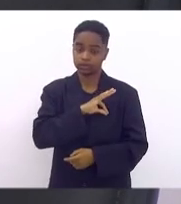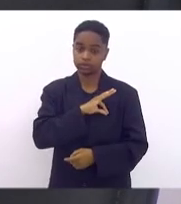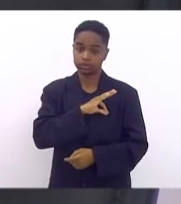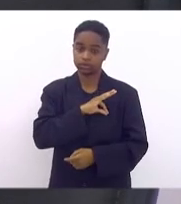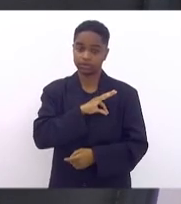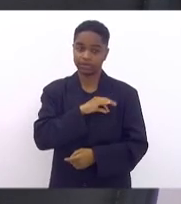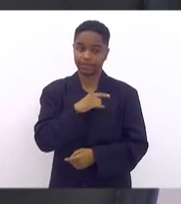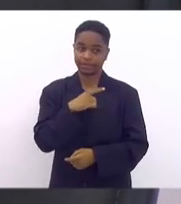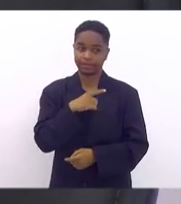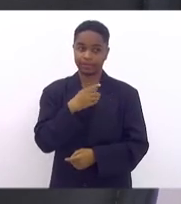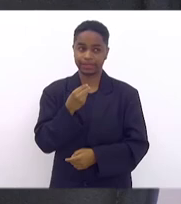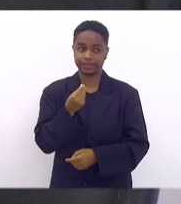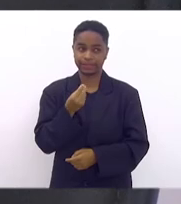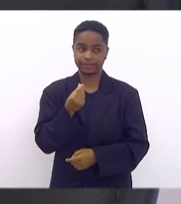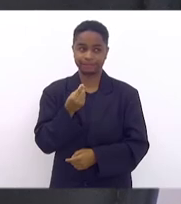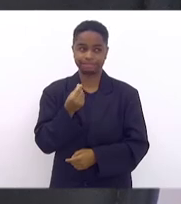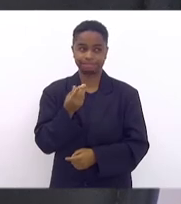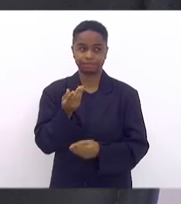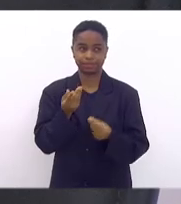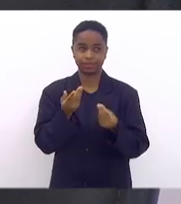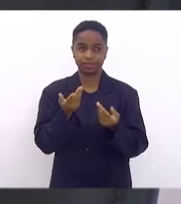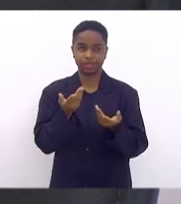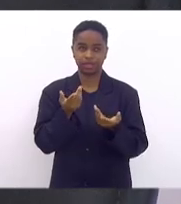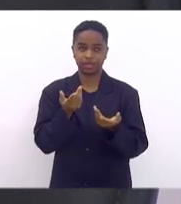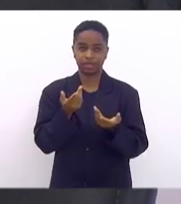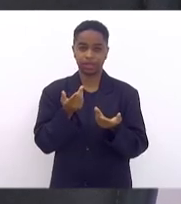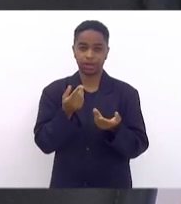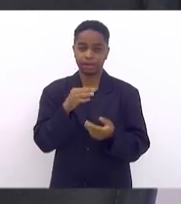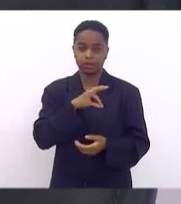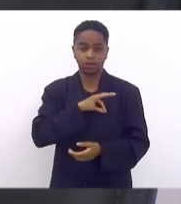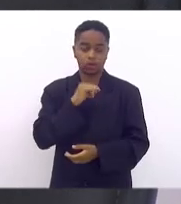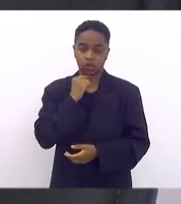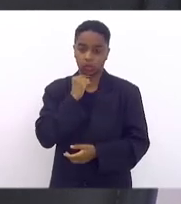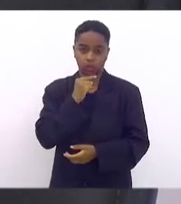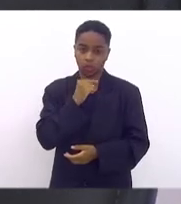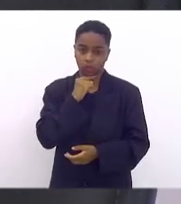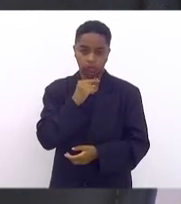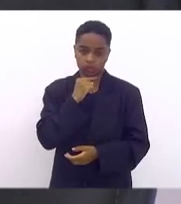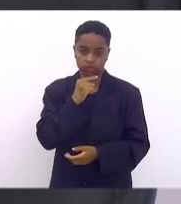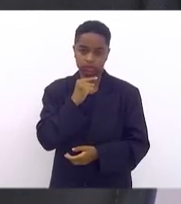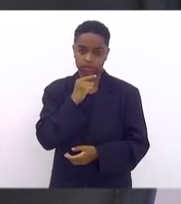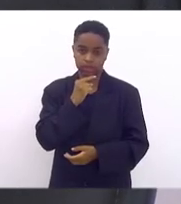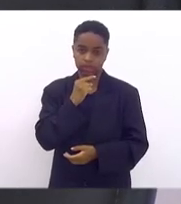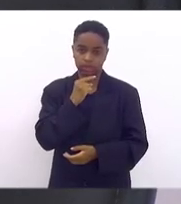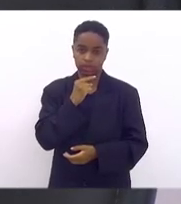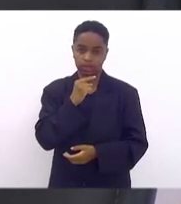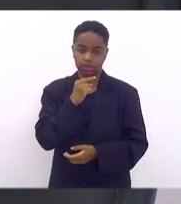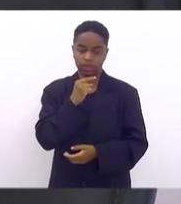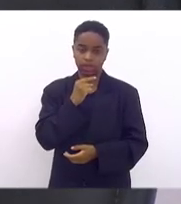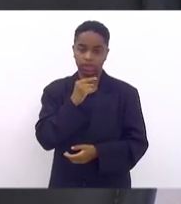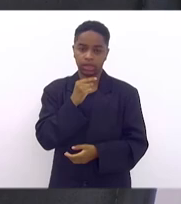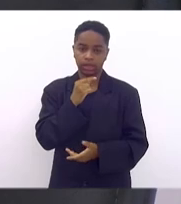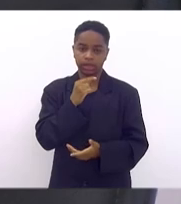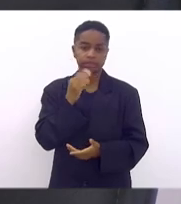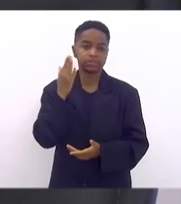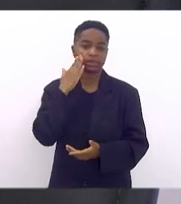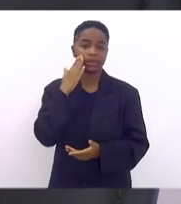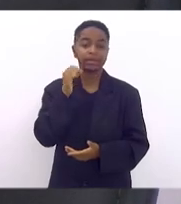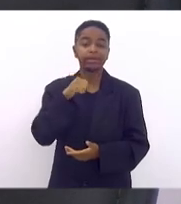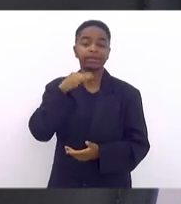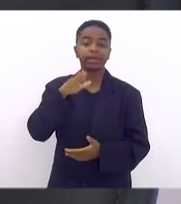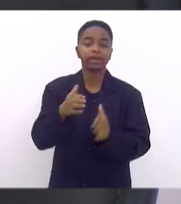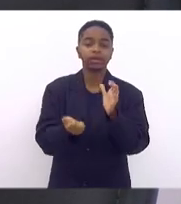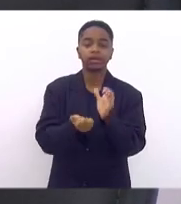uma auto, a polícia ela não consegue alcançar a autoria intelectual daquele fato.